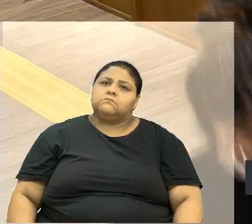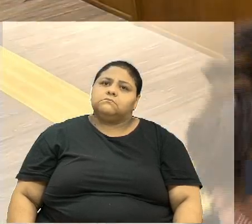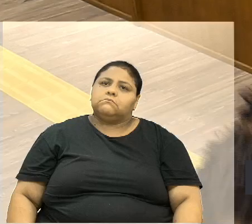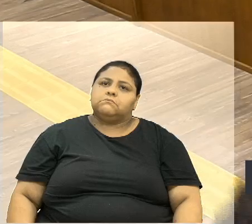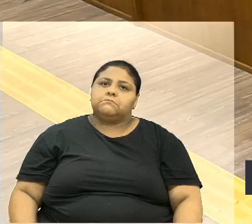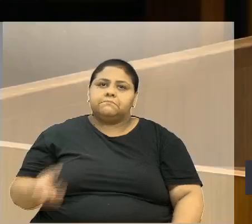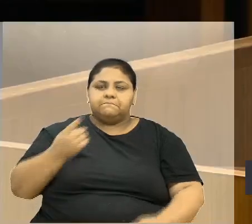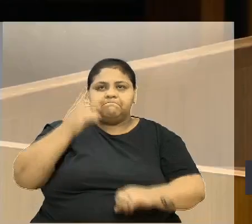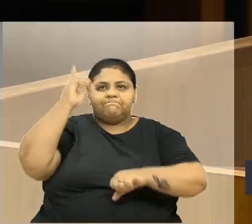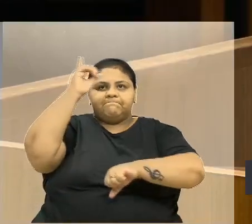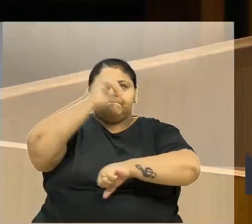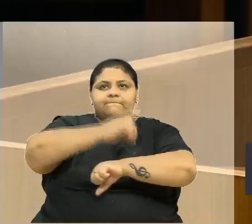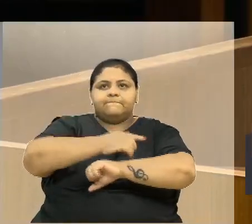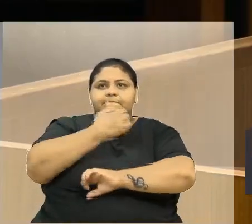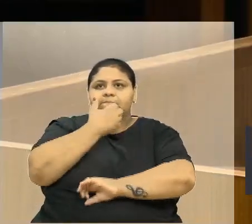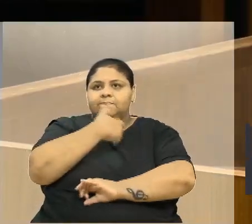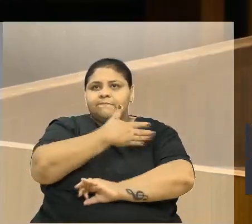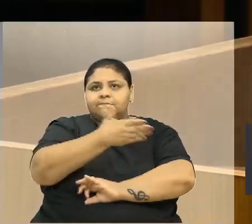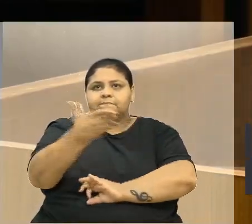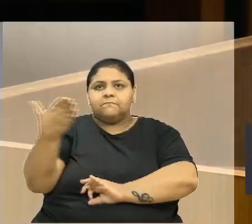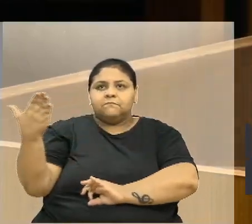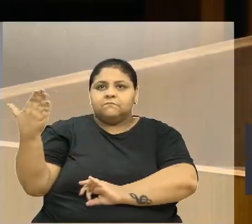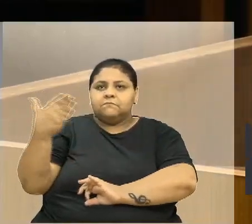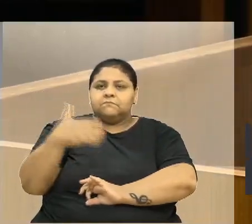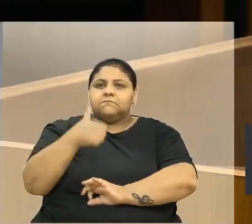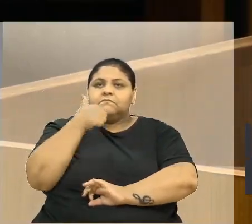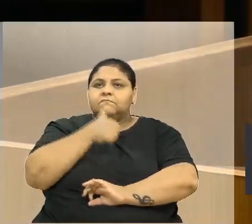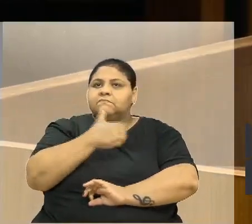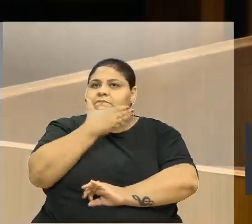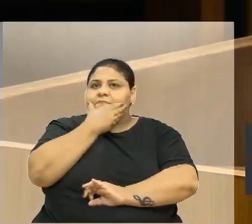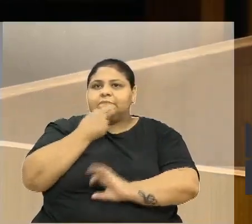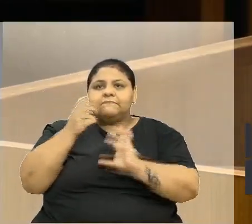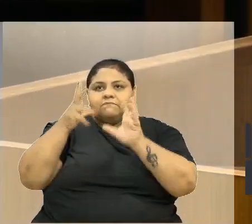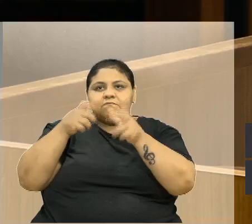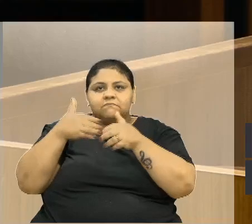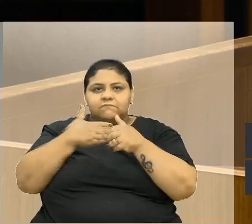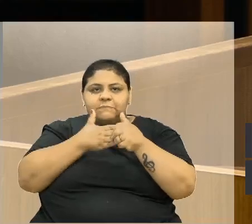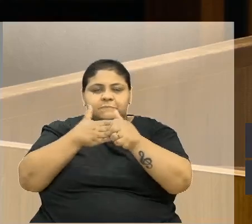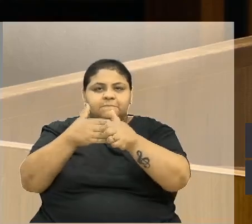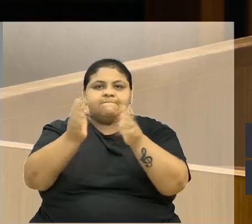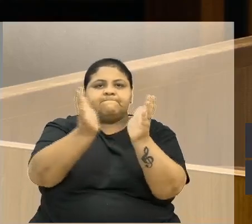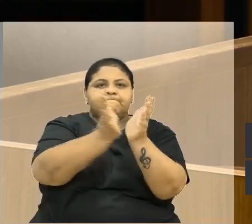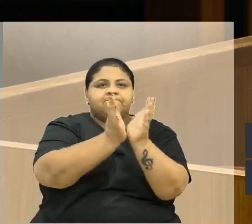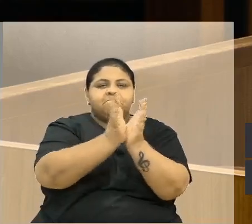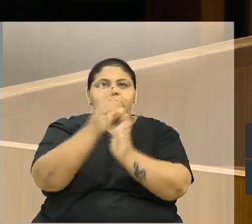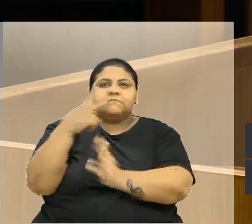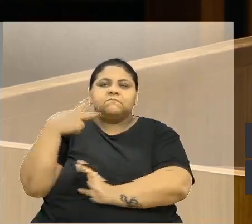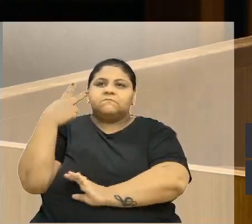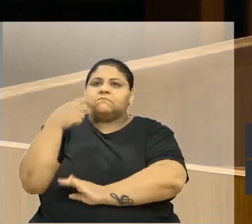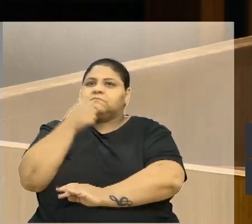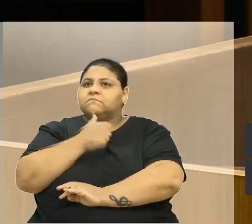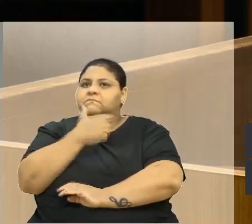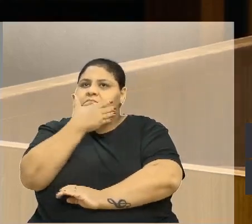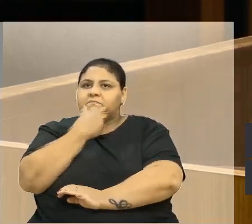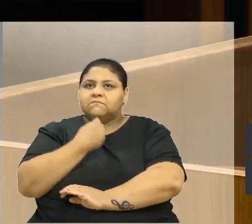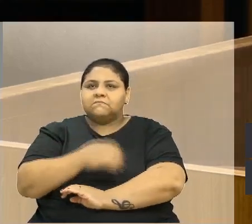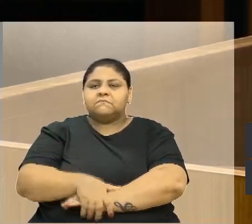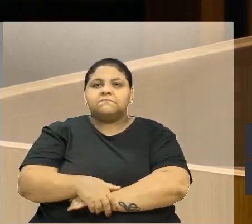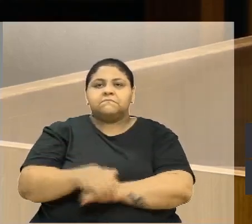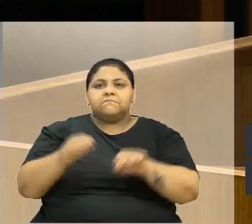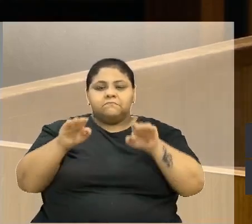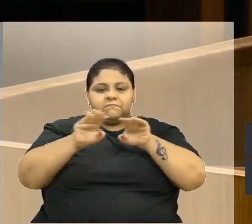Bom dia a todos, a todas que nos acompanham, colegas vereadores, vereadoras, a